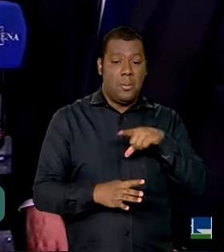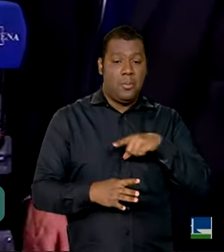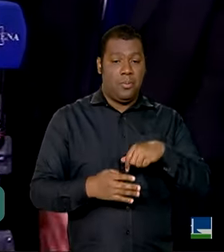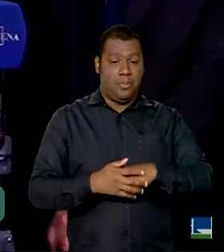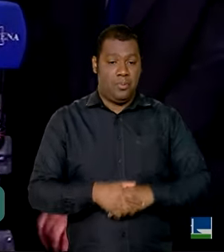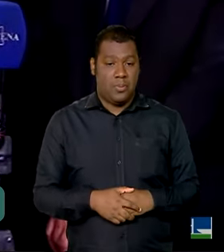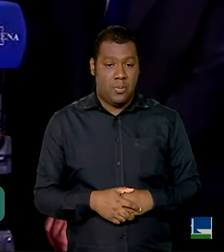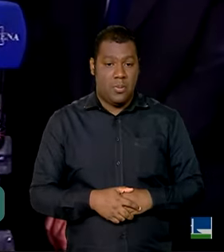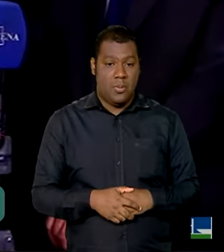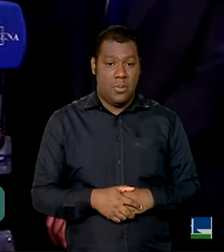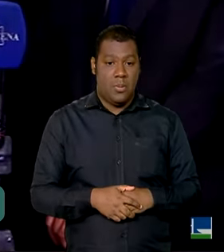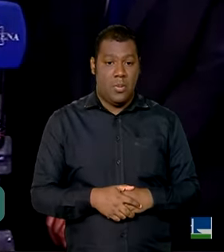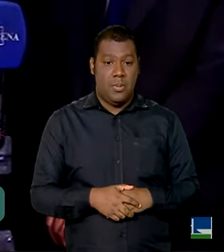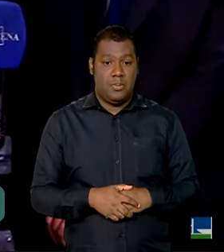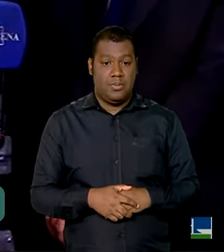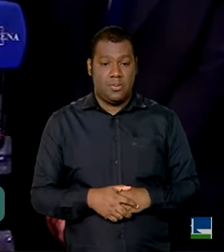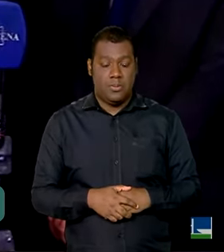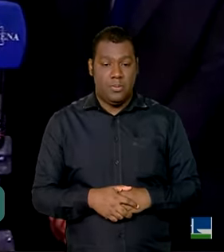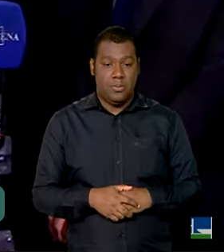saímos daqui